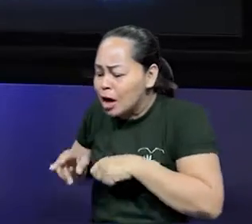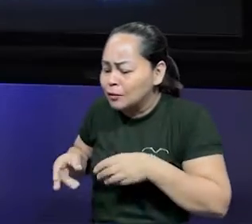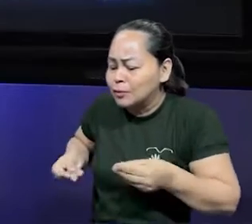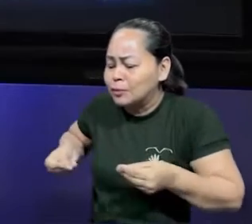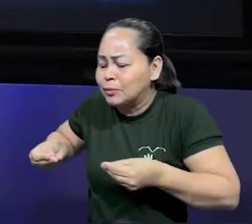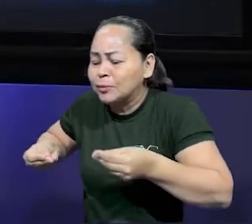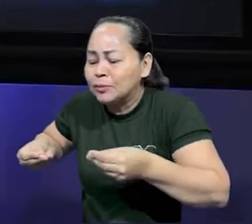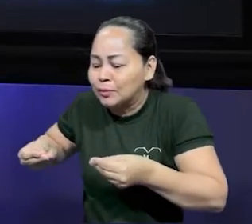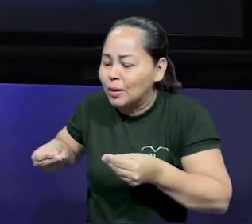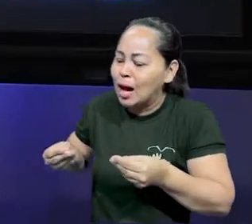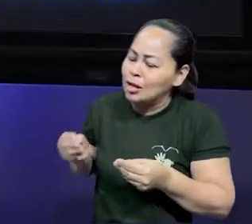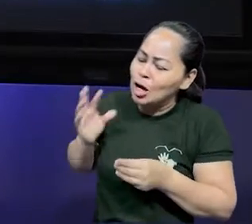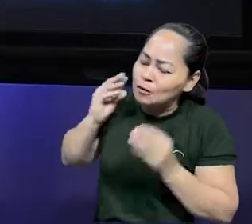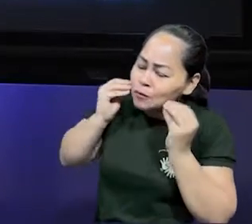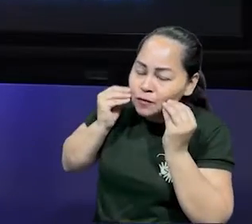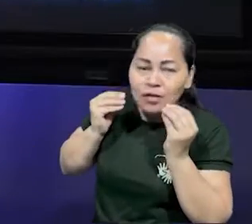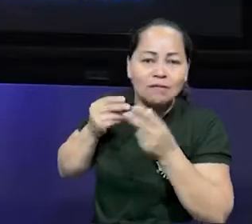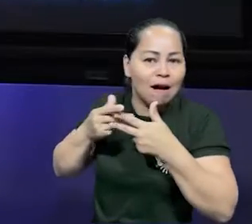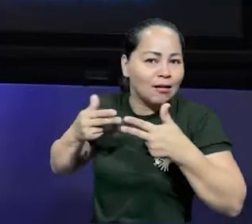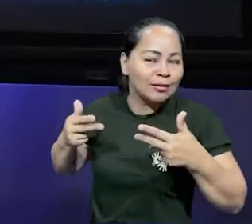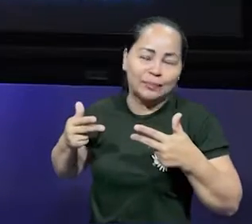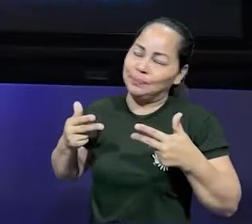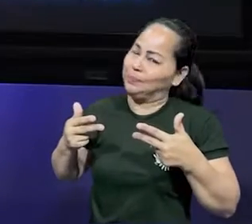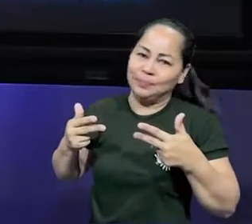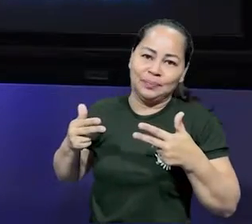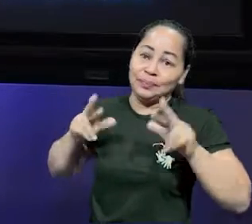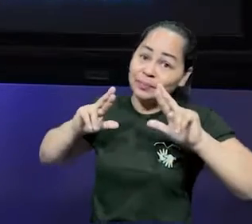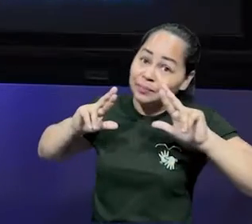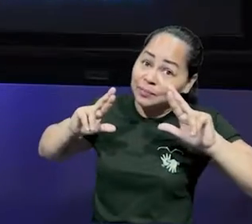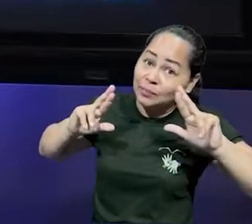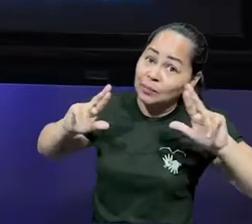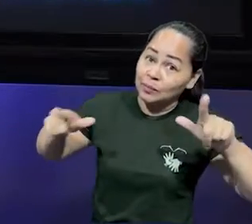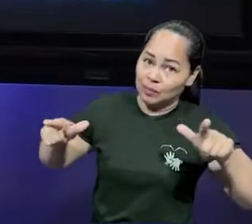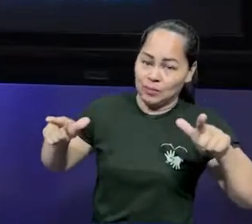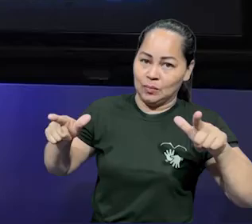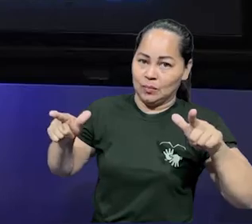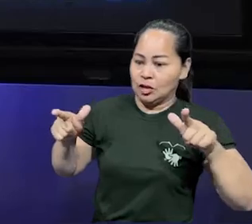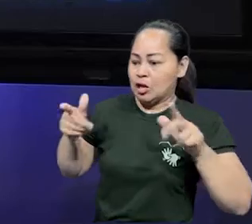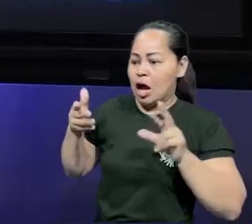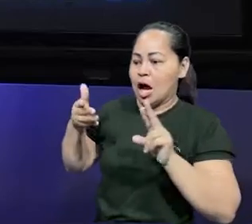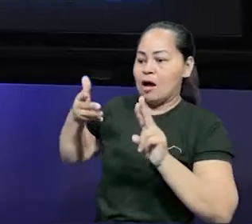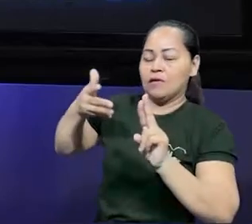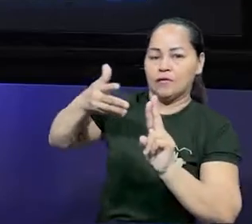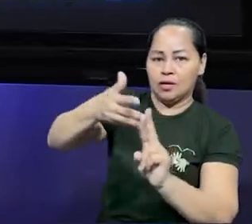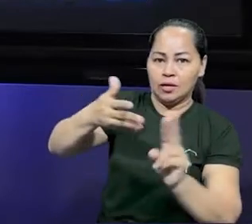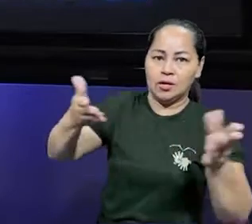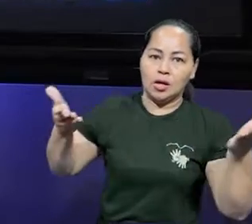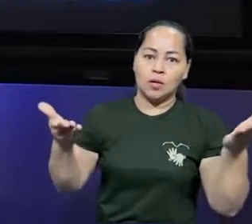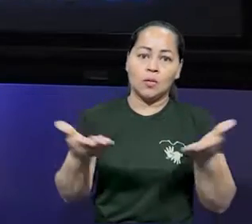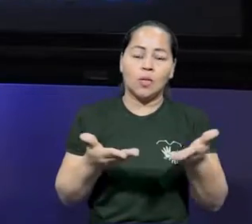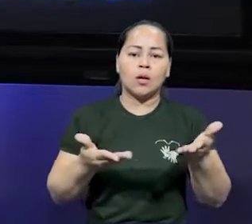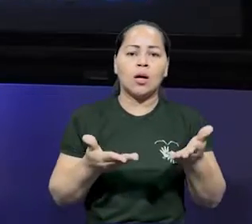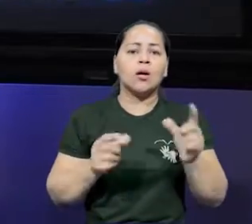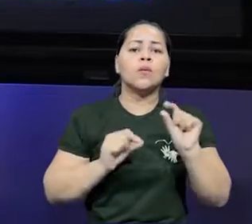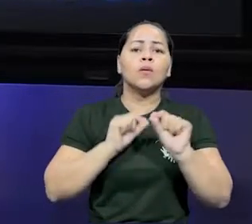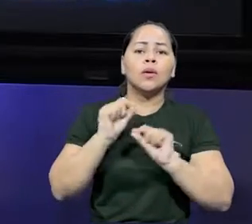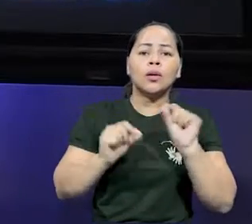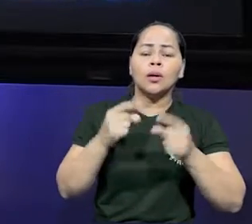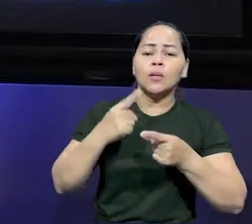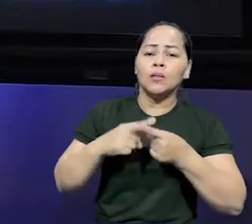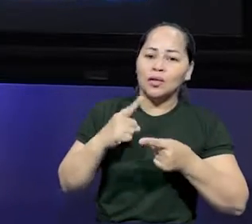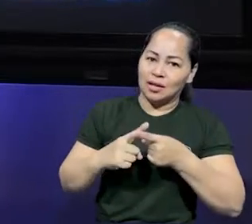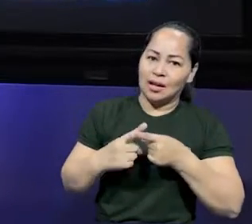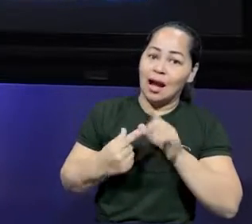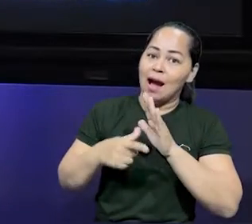mais os modelos de referência, já não são mais o modelo de verdade. O adolescente começa,